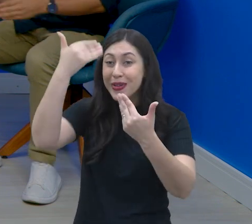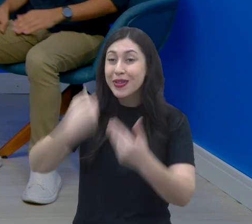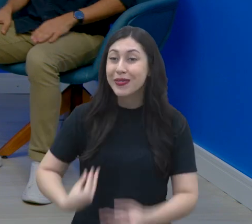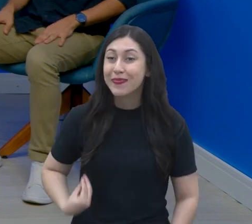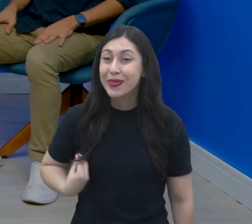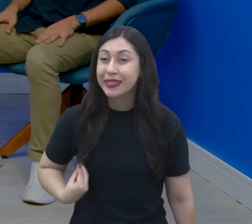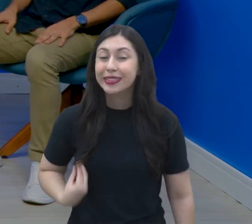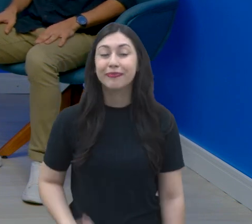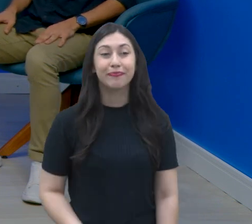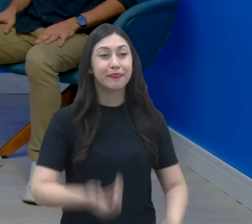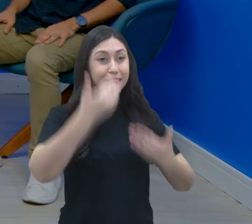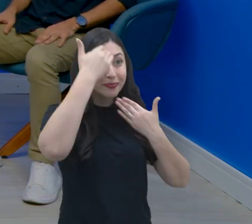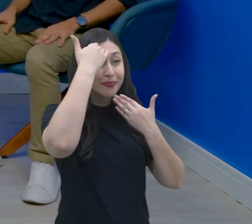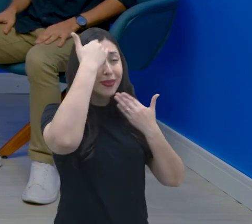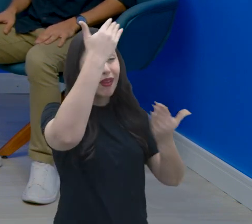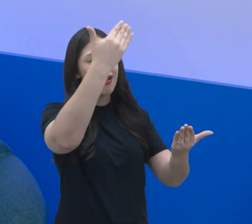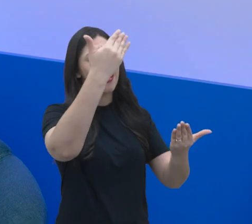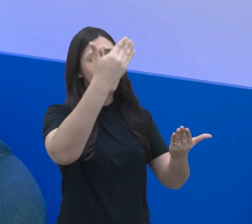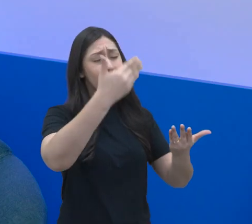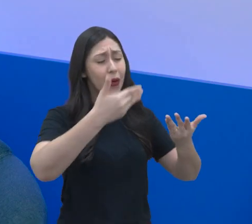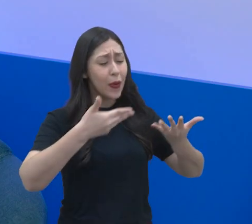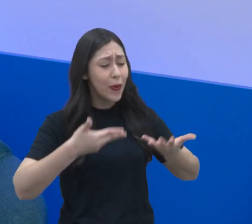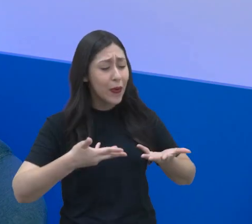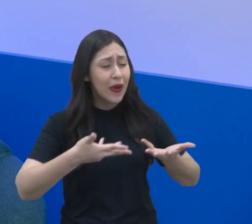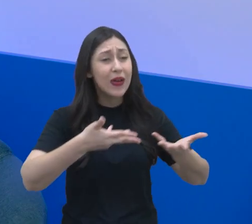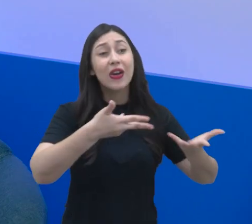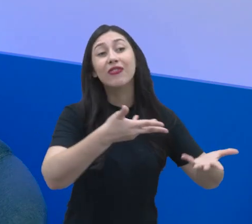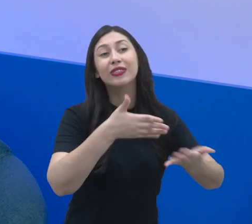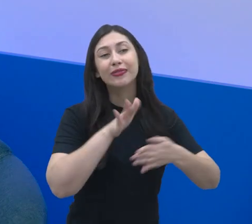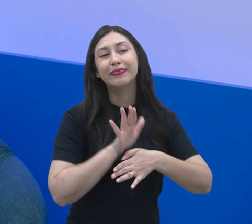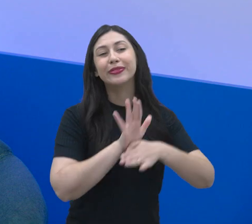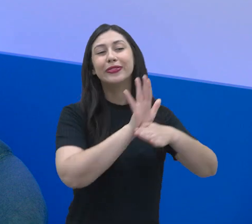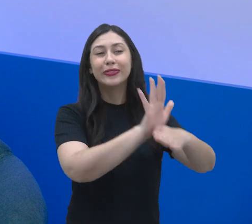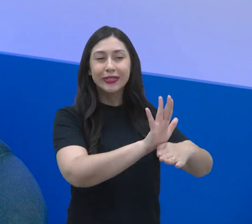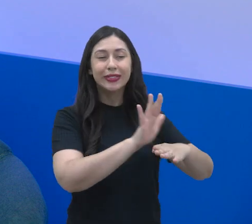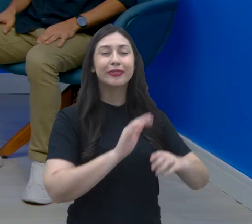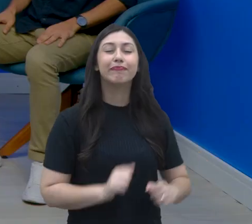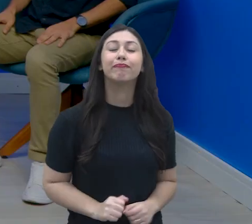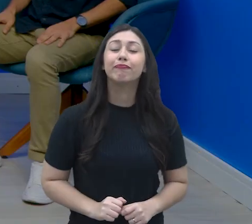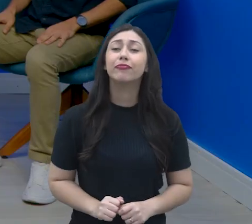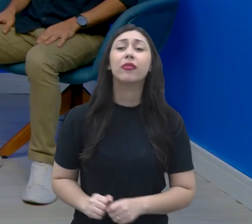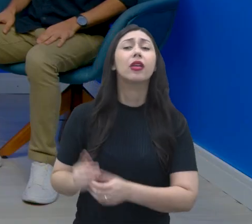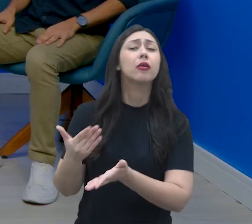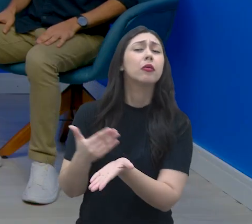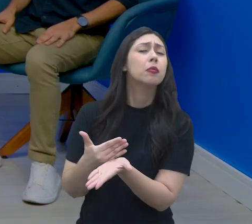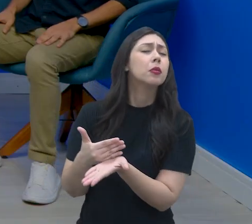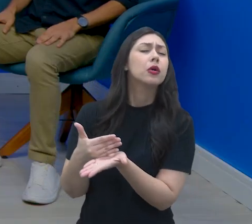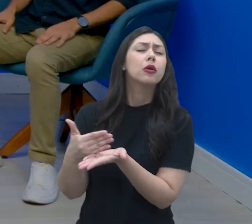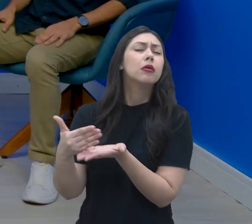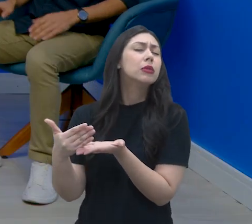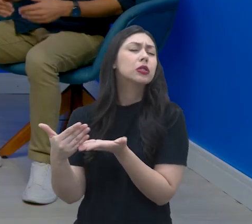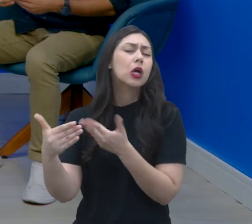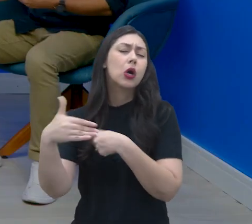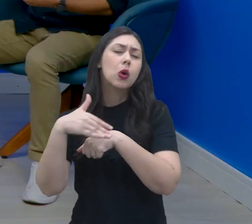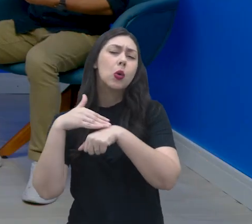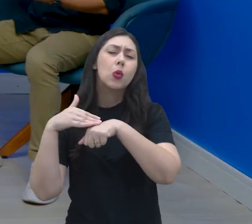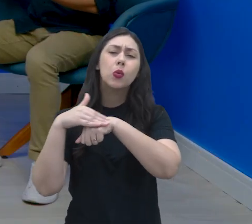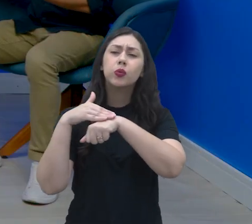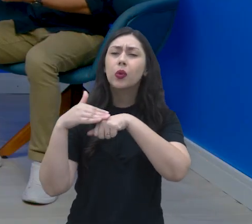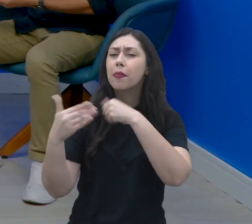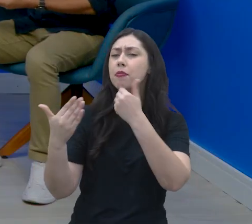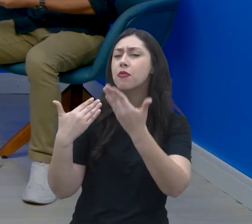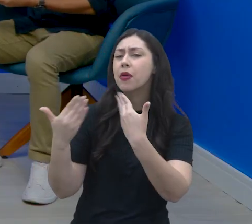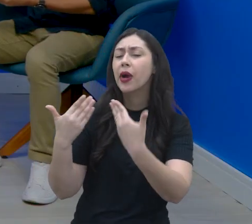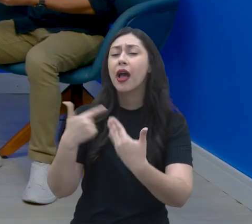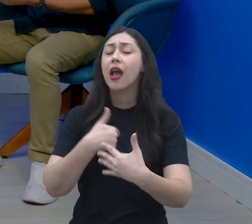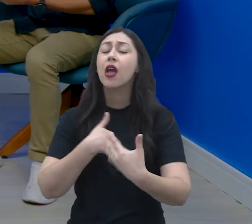obrigado pela sua presença. Muito obrigada, eu que agradeço pelo convite de estar aqui contribuindo com vocês. Doutora, para a gente começar esse nosso